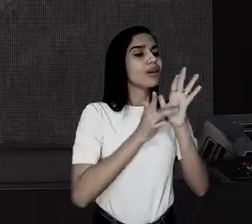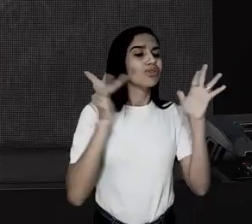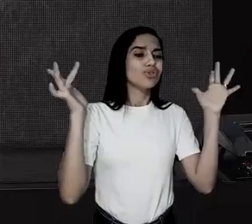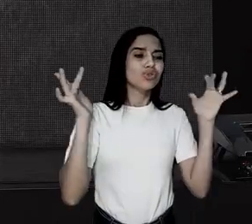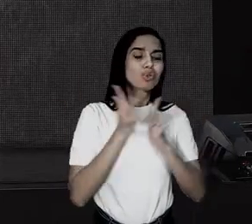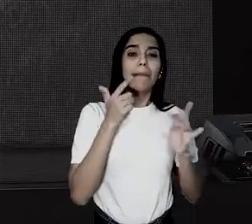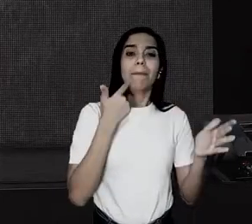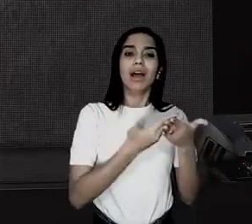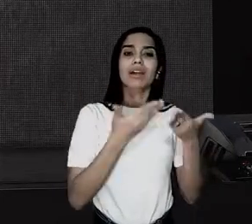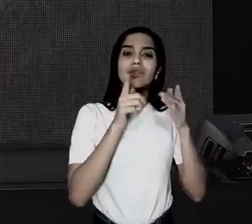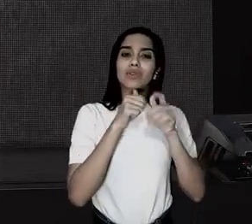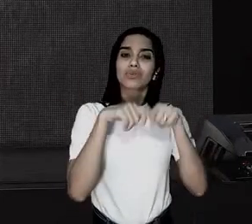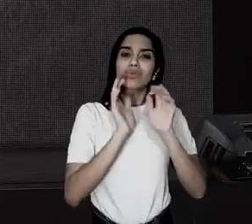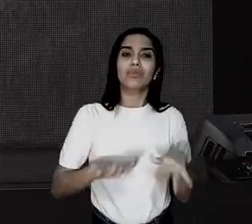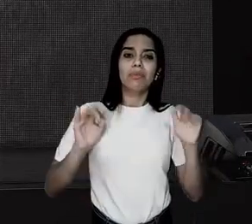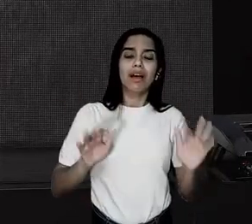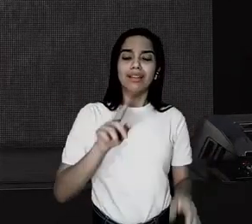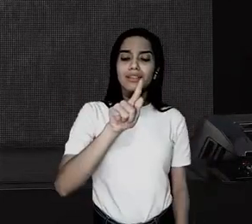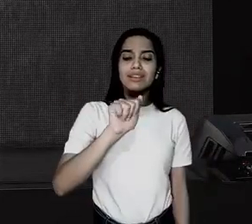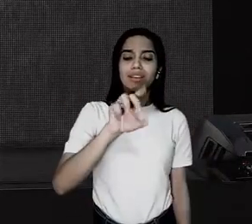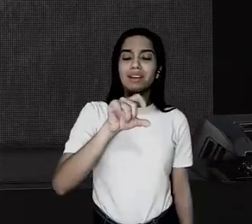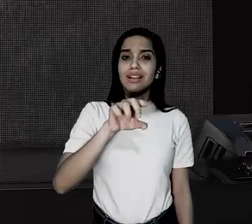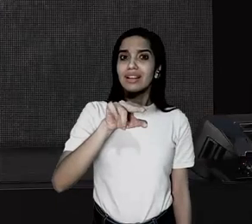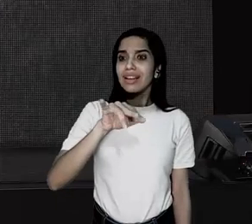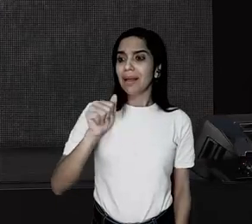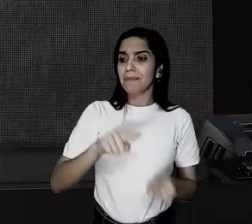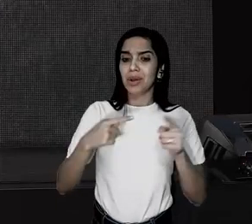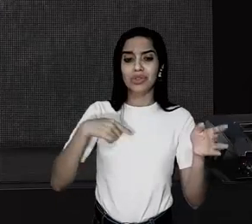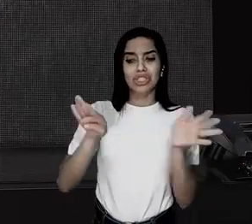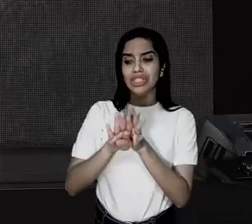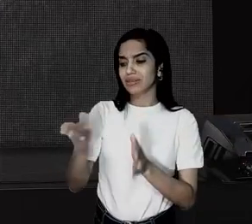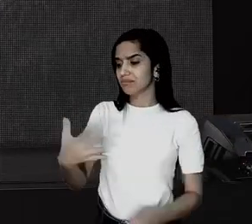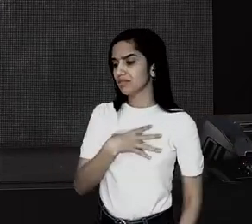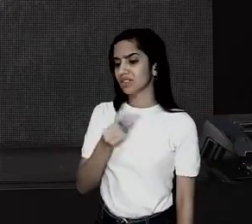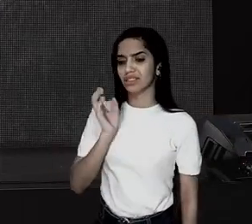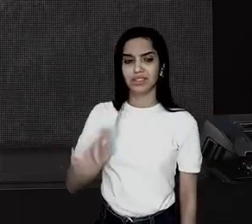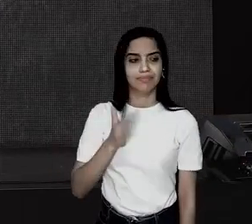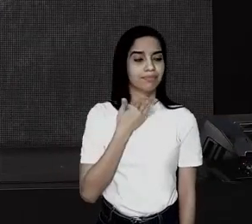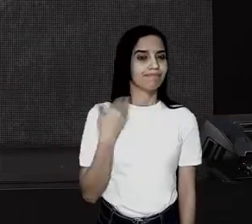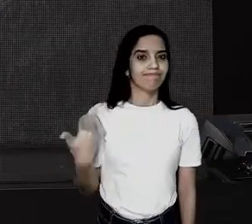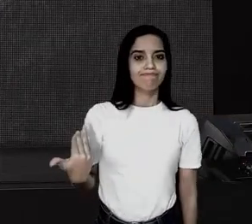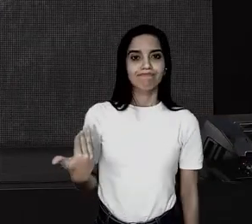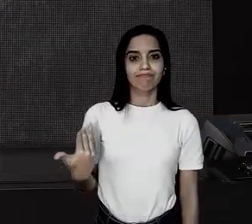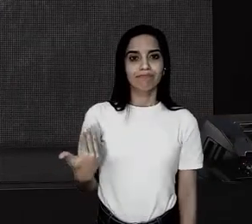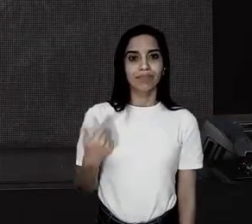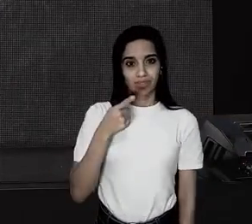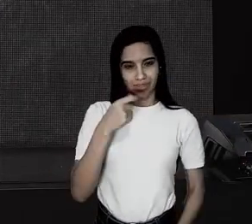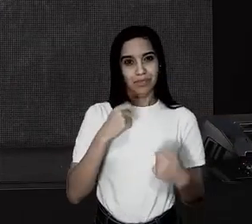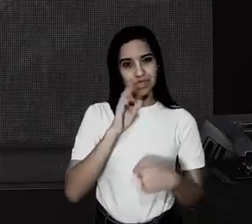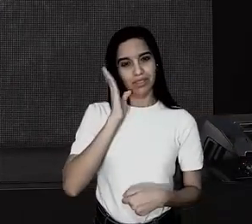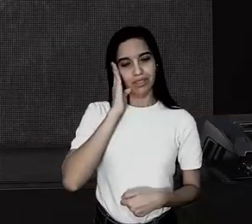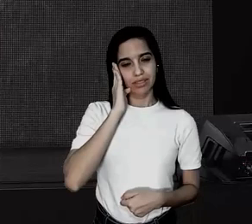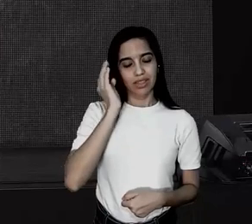na margem da Galileia, mas quando eu cheguei a minha filha já estava morta. E a primeira coisa que você precisa